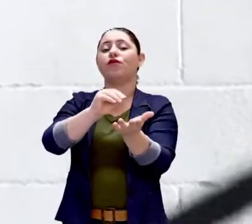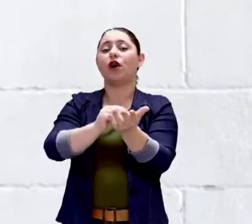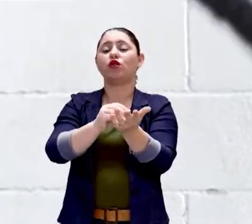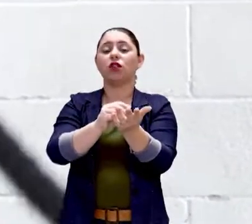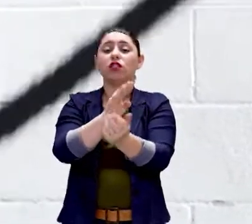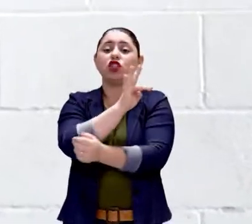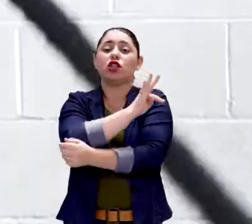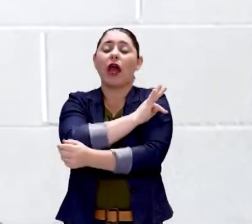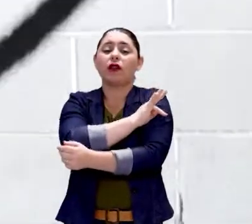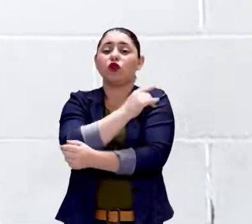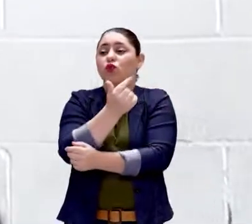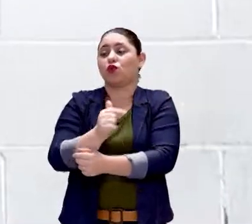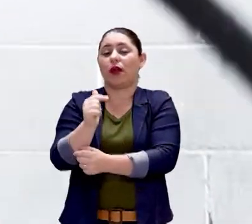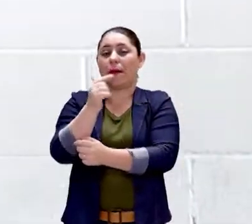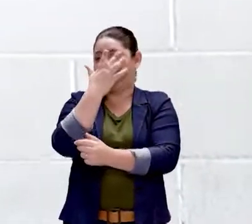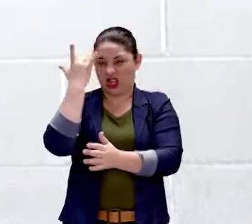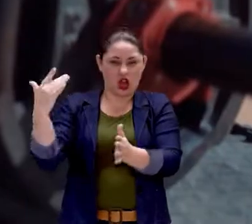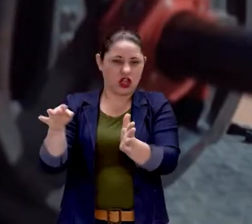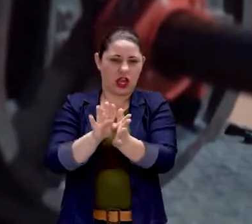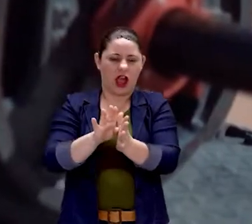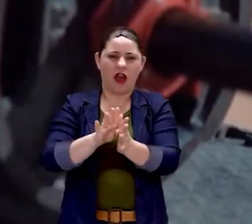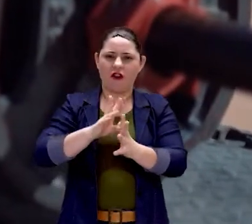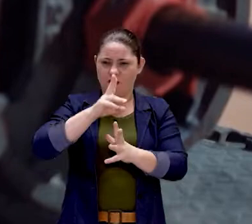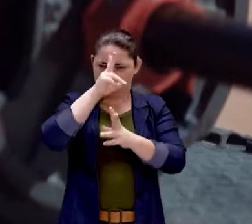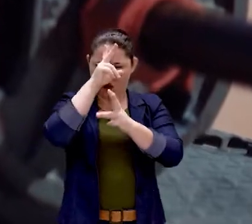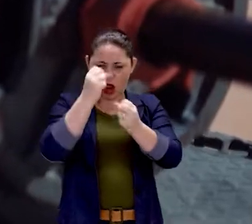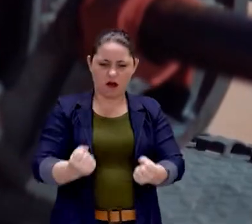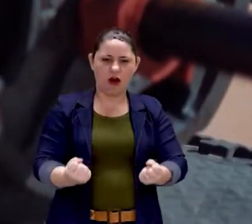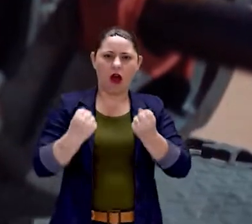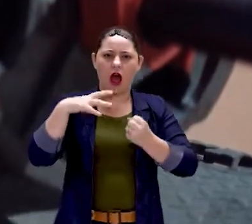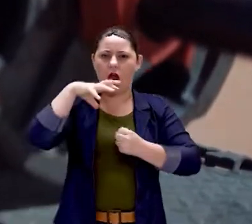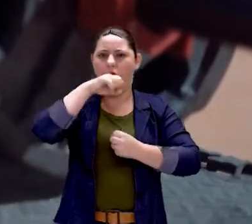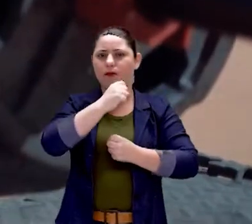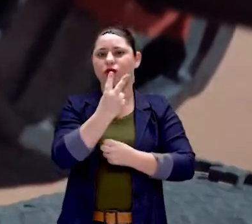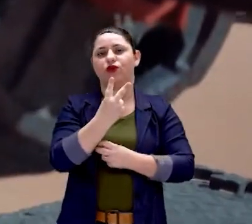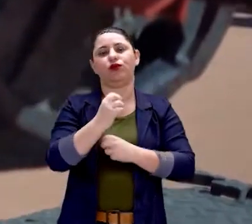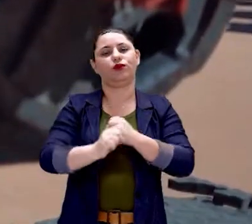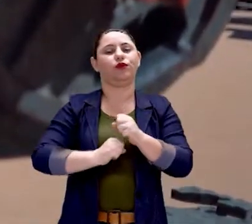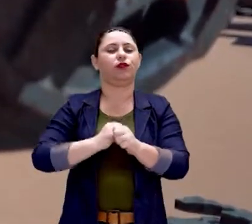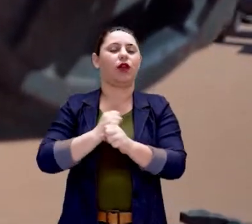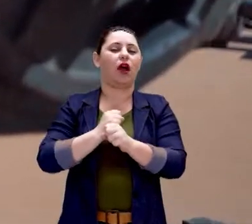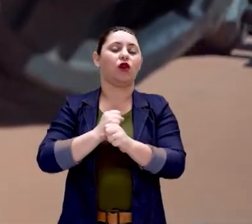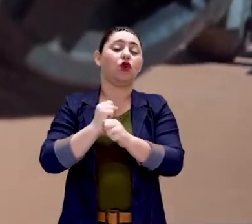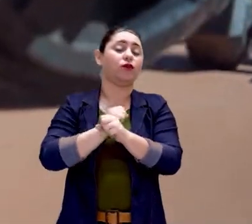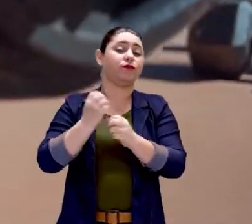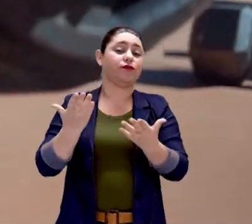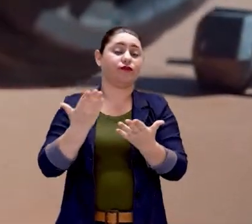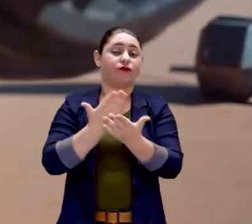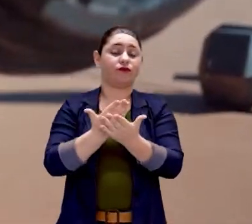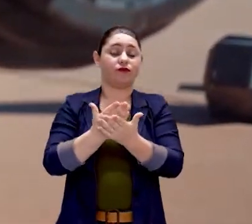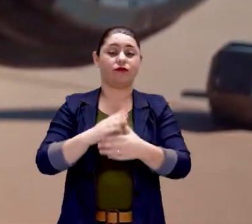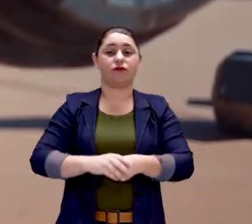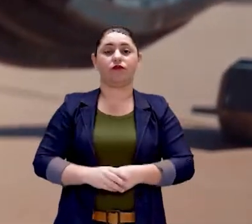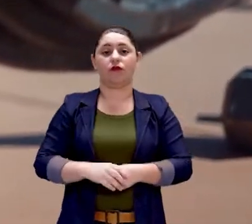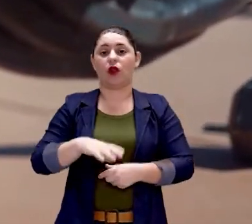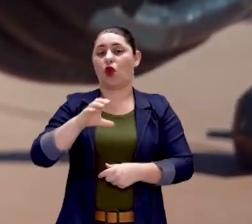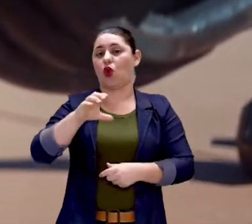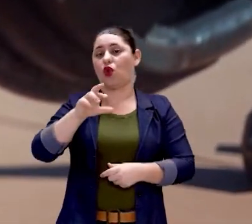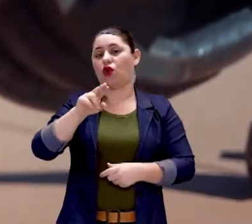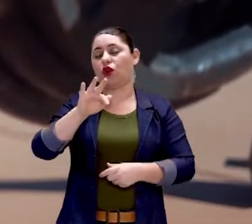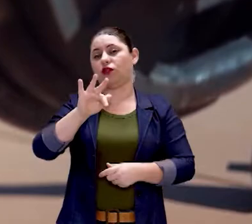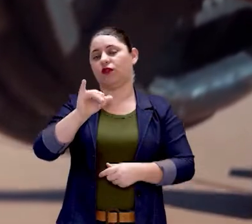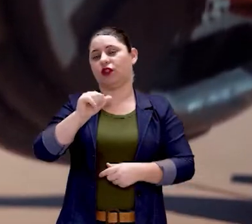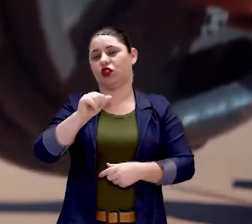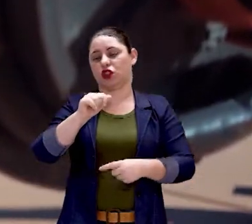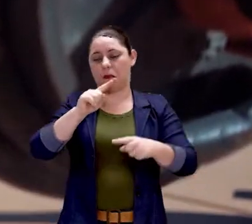de técnica, é ele chegar e já querer dar o seu máximo, 100%, em 1, 2 aulas, entendeu? O CrossFit, então, ele não